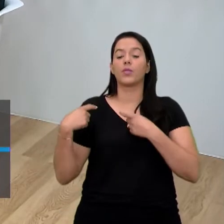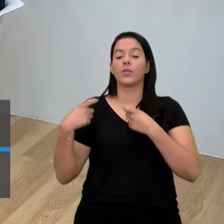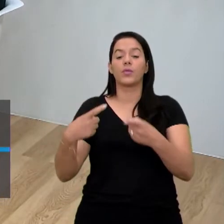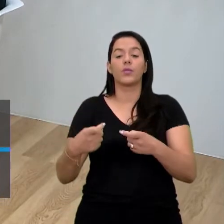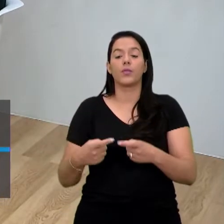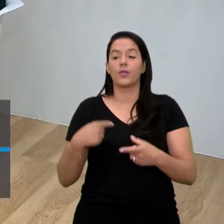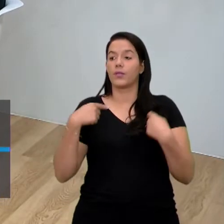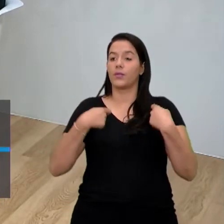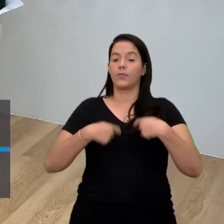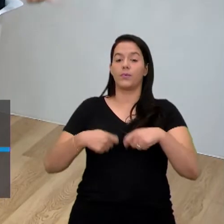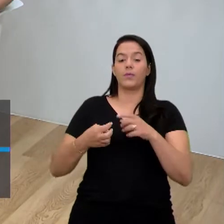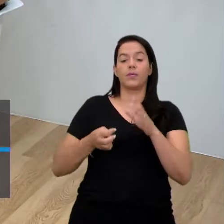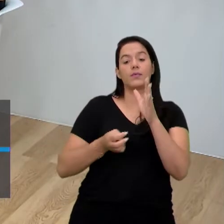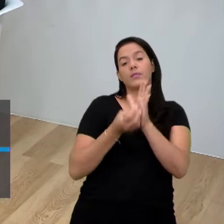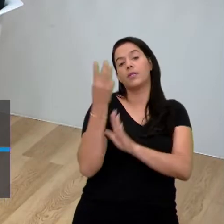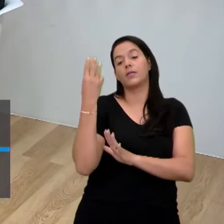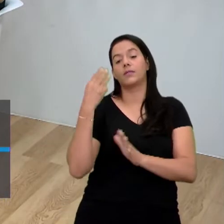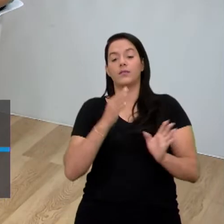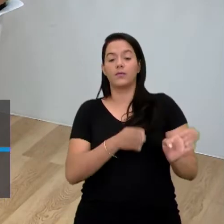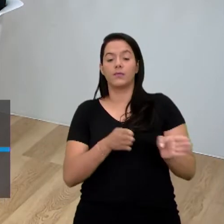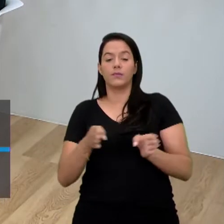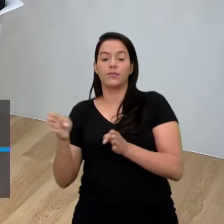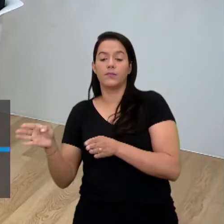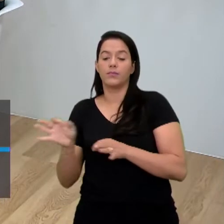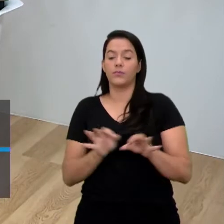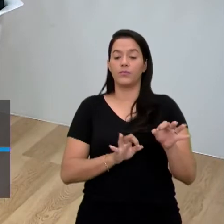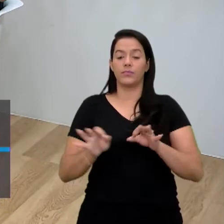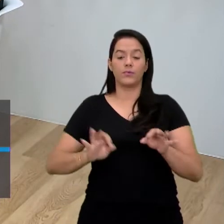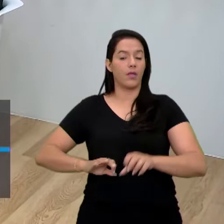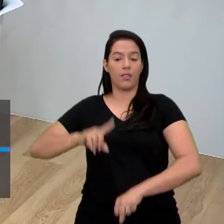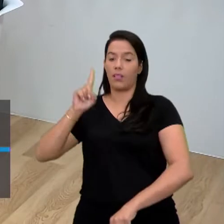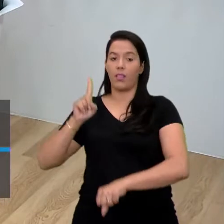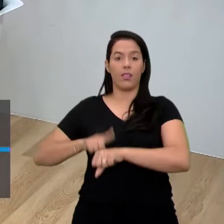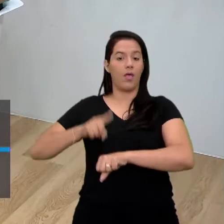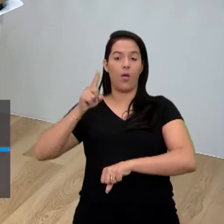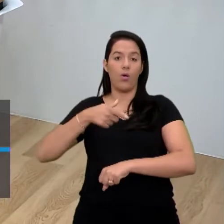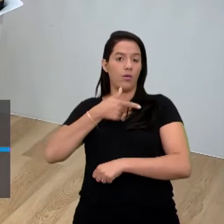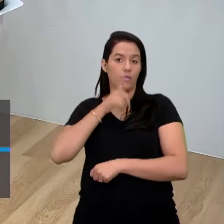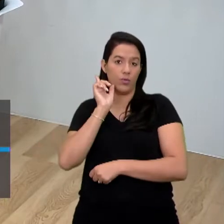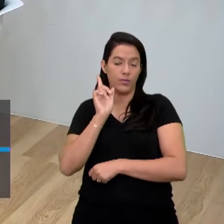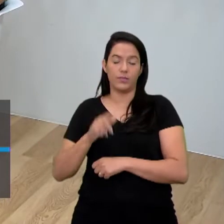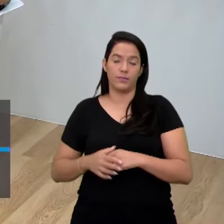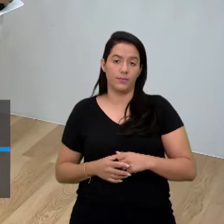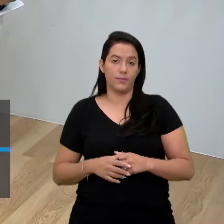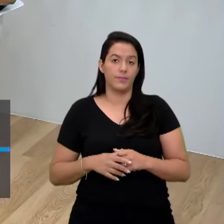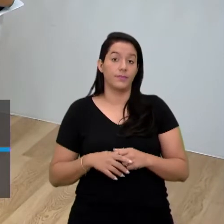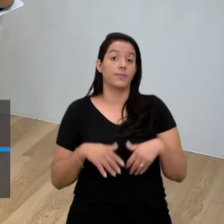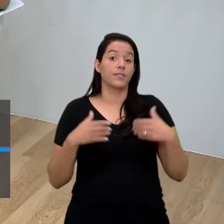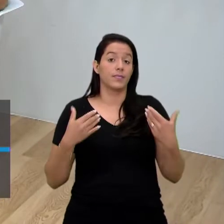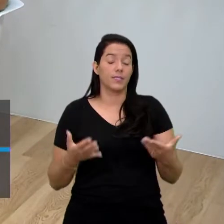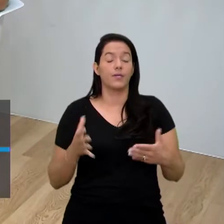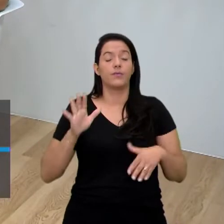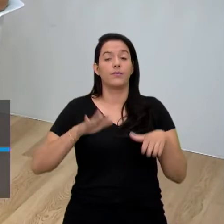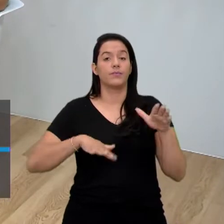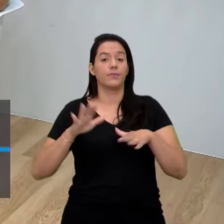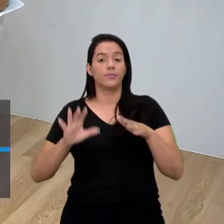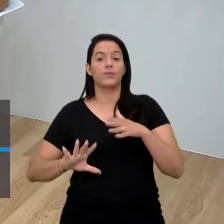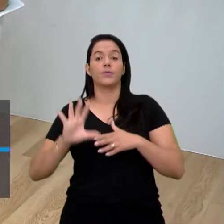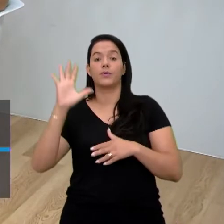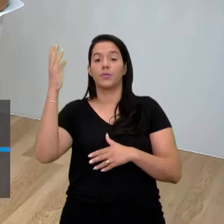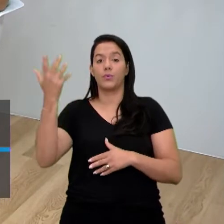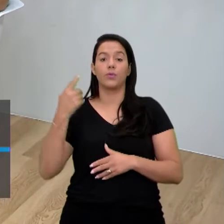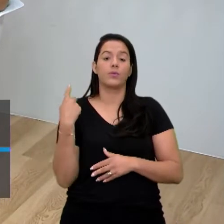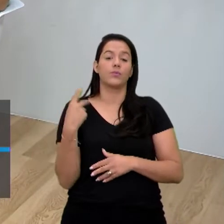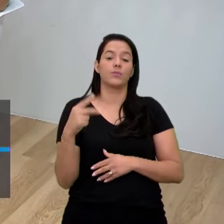coisa que você tem 3 anos de planejamento. Emergencial. É para ontem. Então imagina como isso acontece,